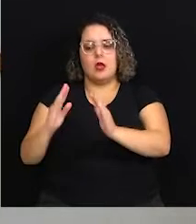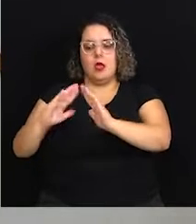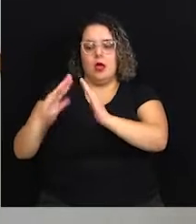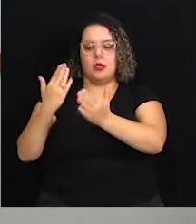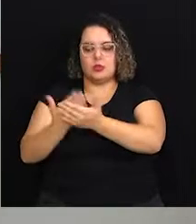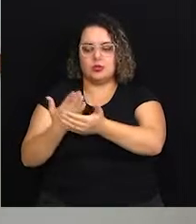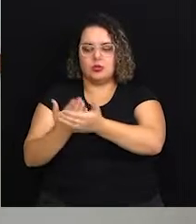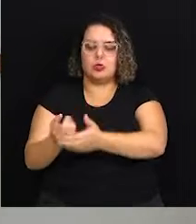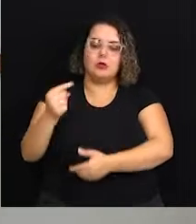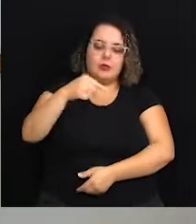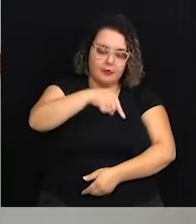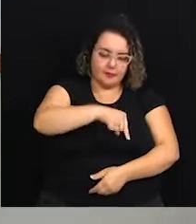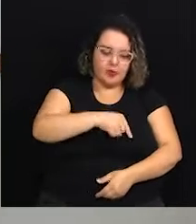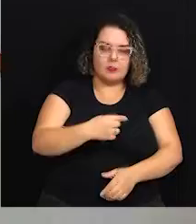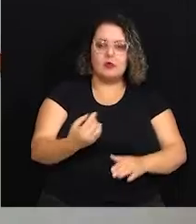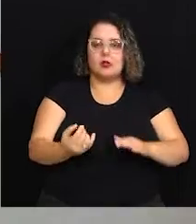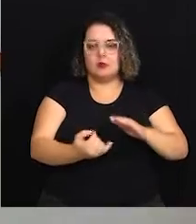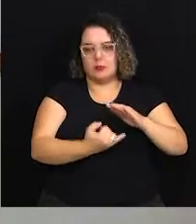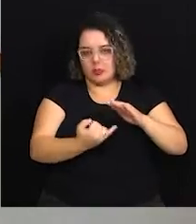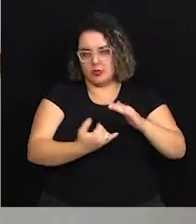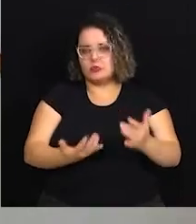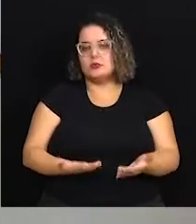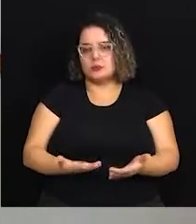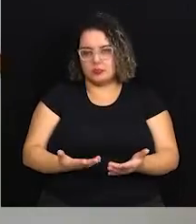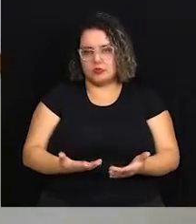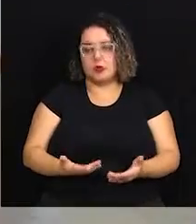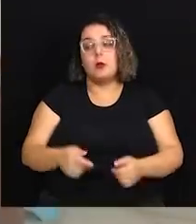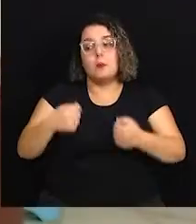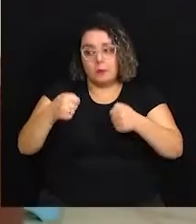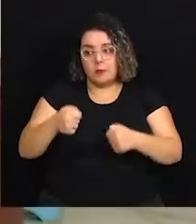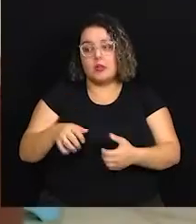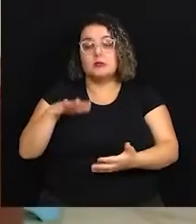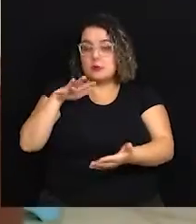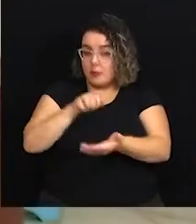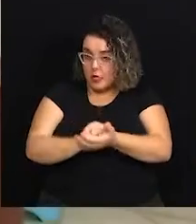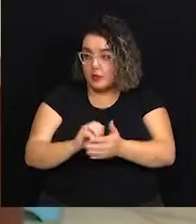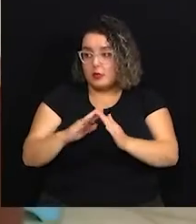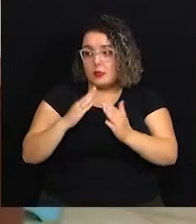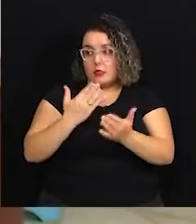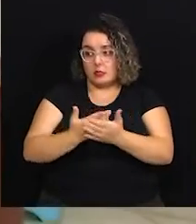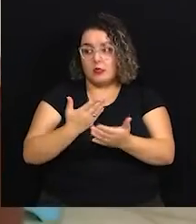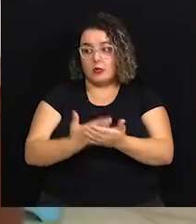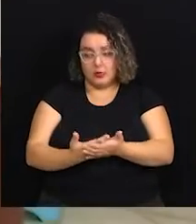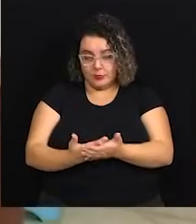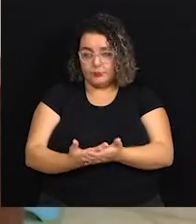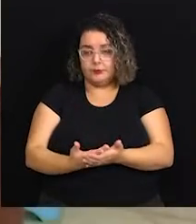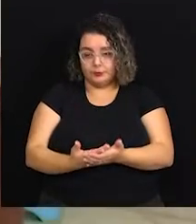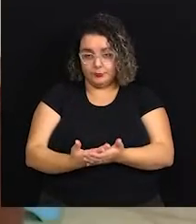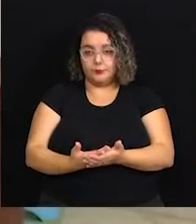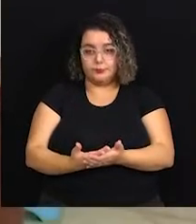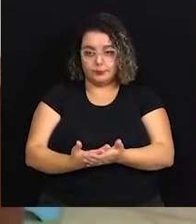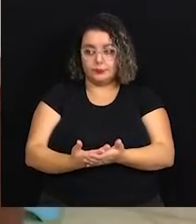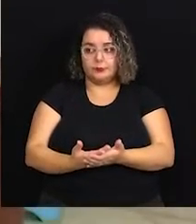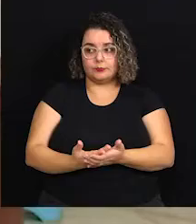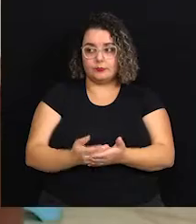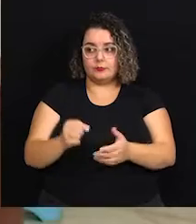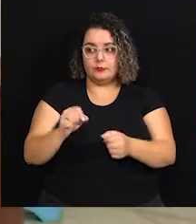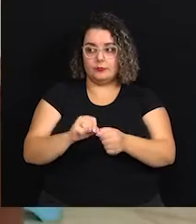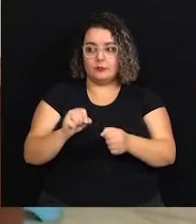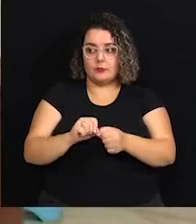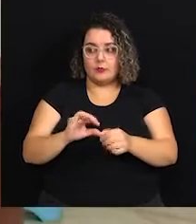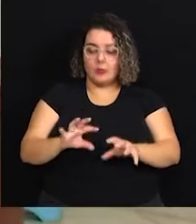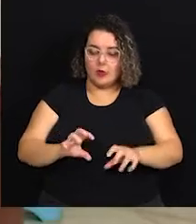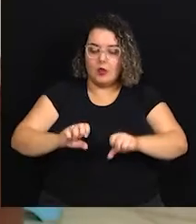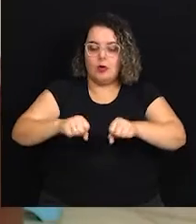a prefeitura exige isso, né? É um pré-requisito que eles estejam na escola. Então, a gente faz como se fosse um reforço